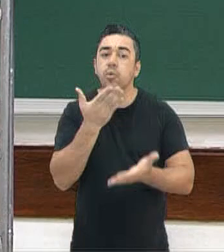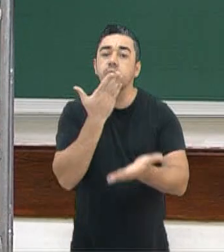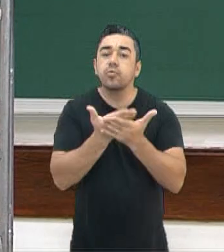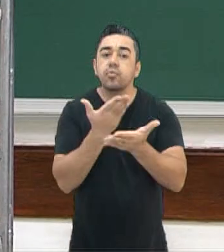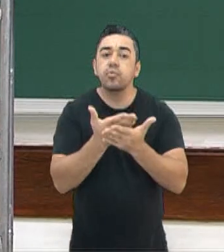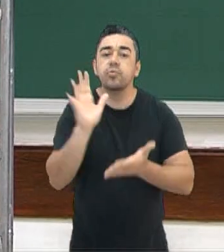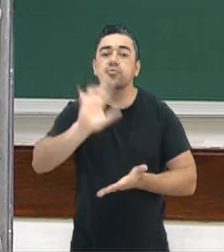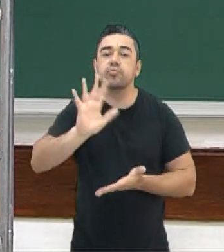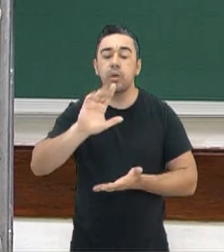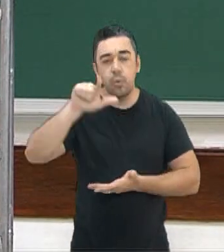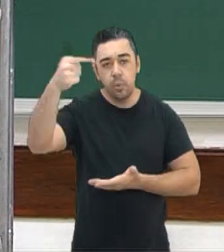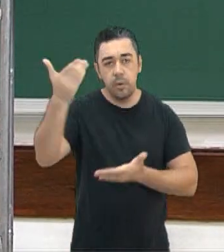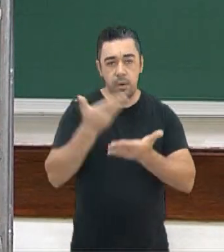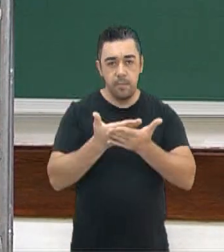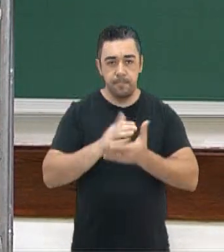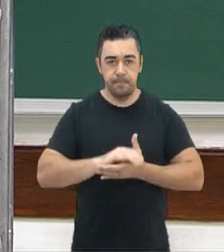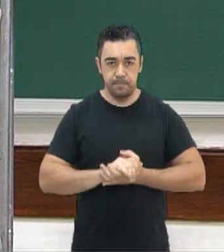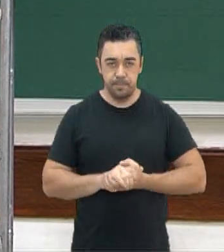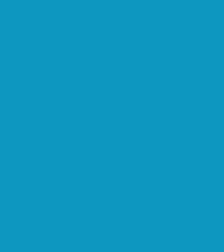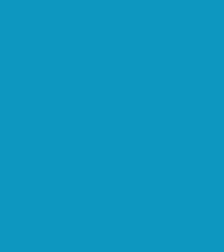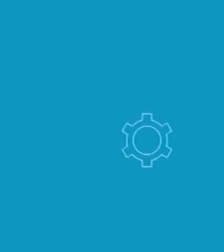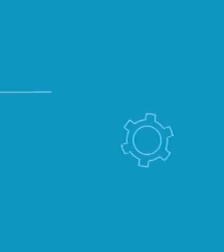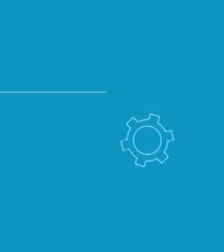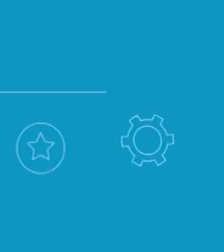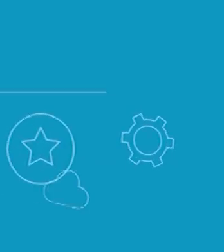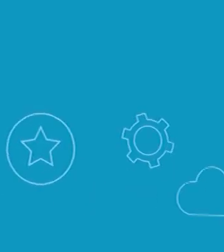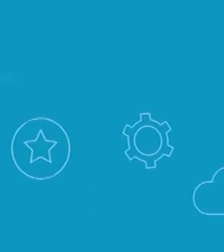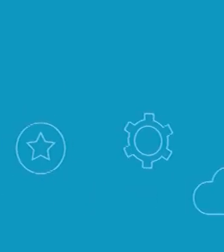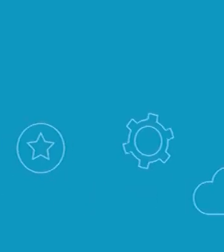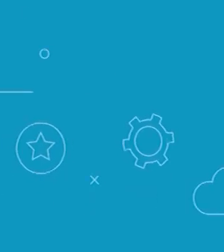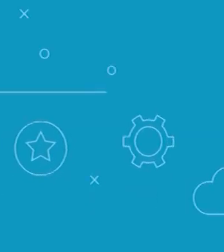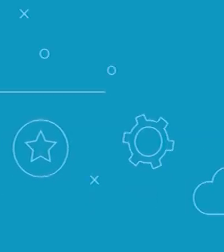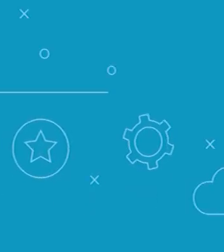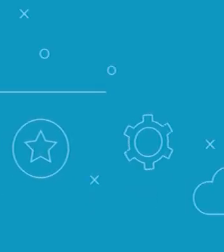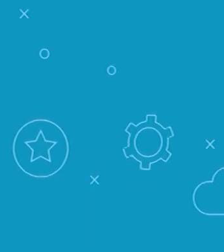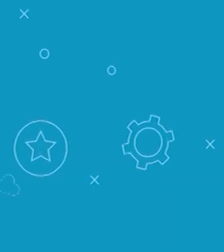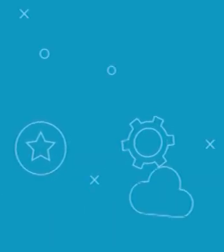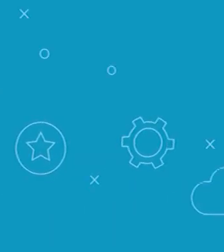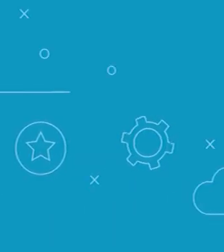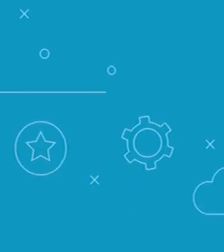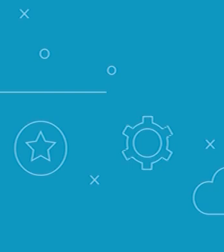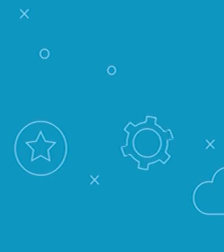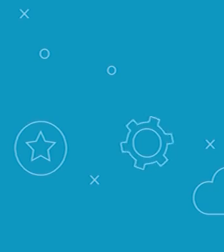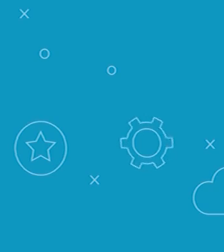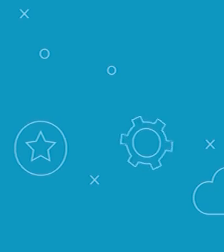estudos e até a próxima!